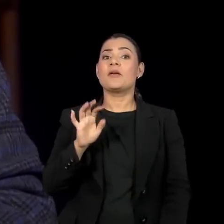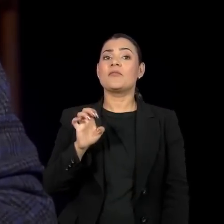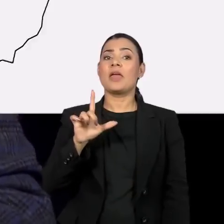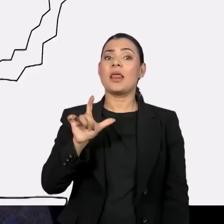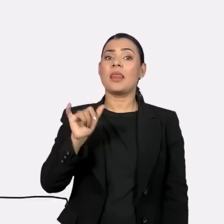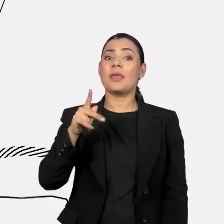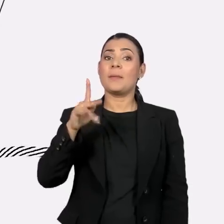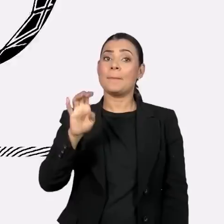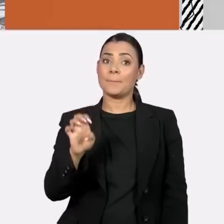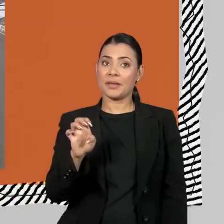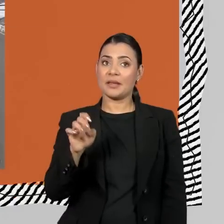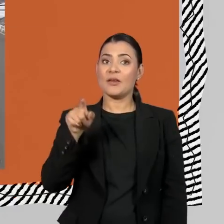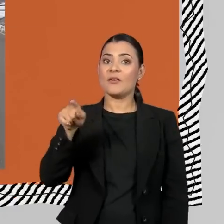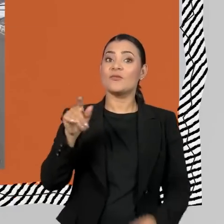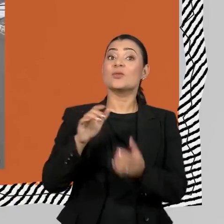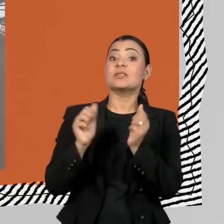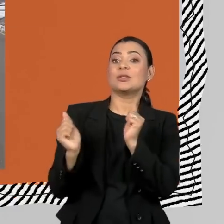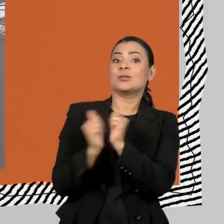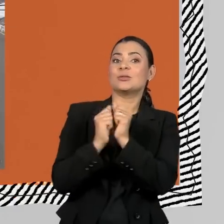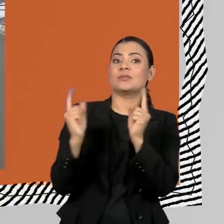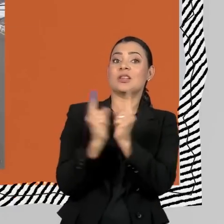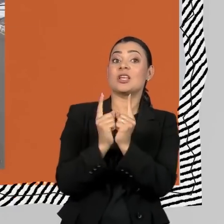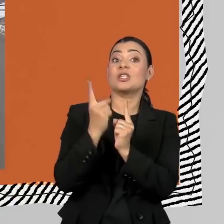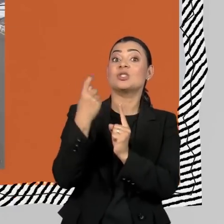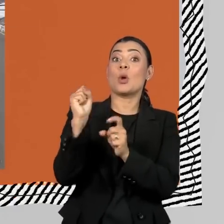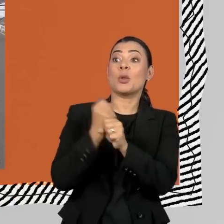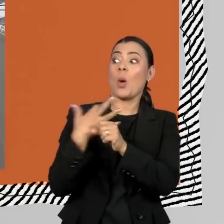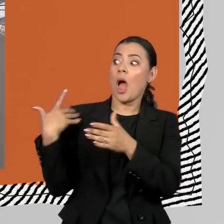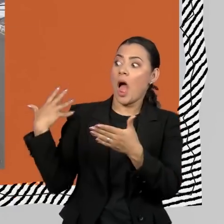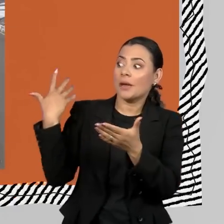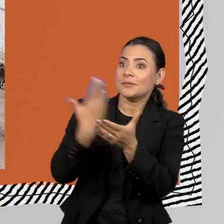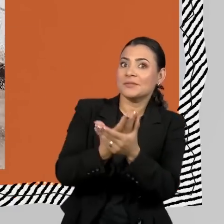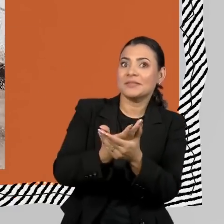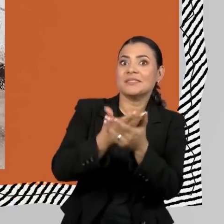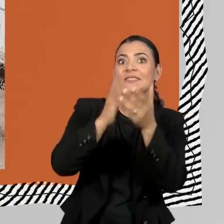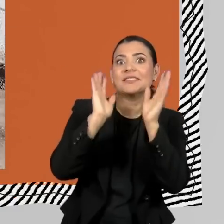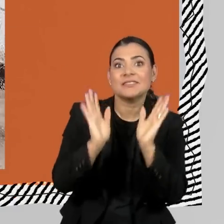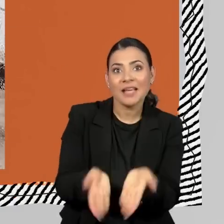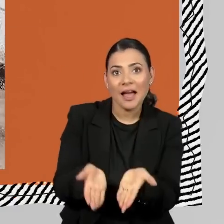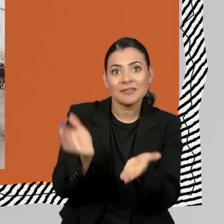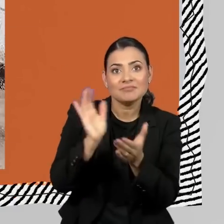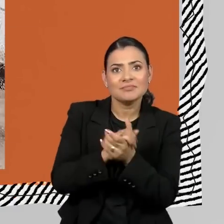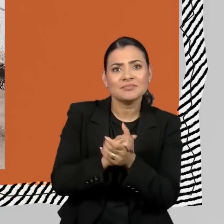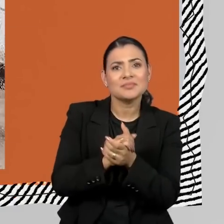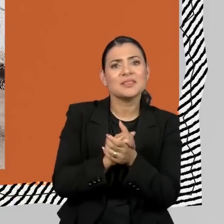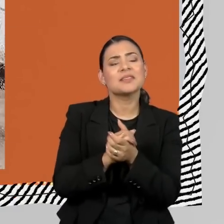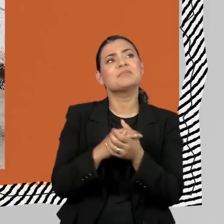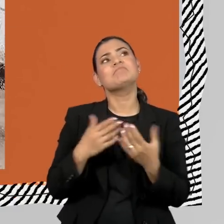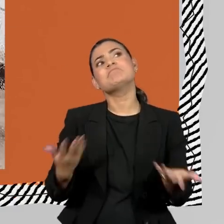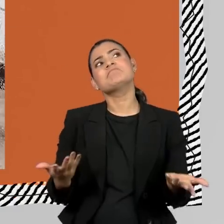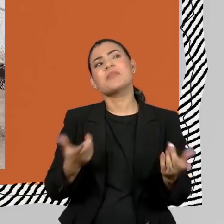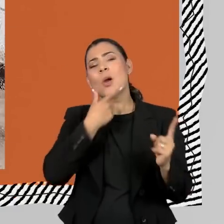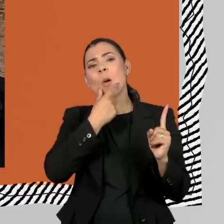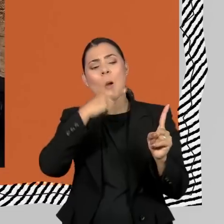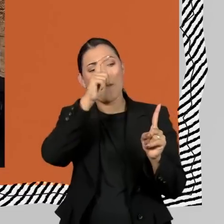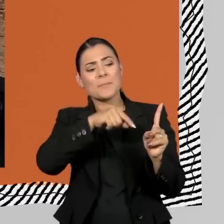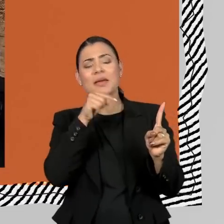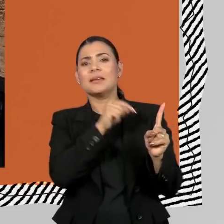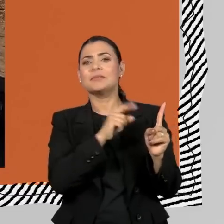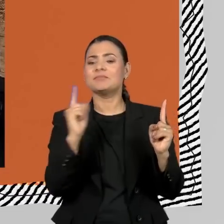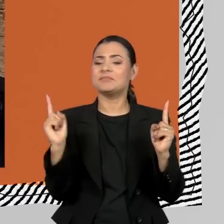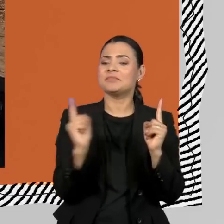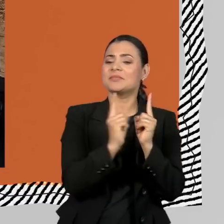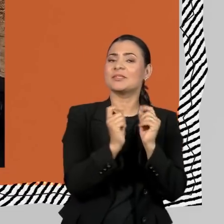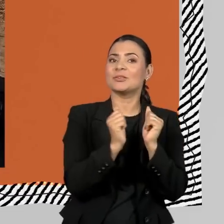Felipe, com quem você está há 18 anos, né? Como que é para um homem dividir